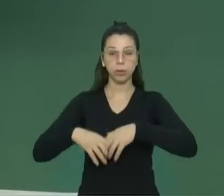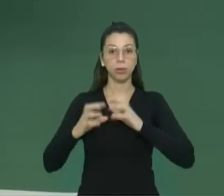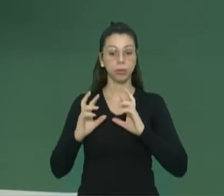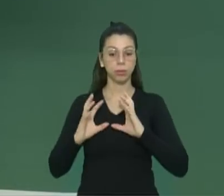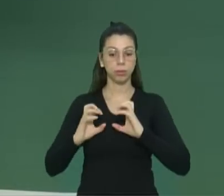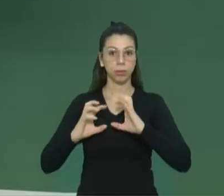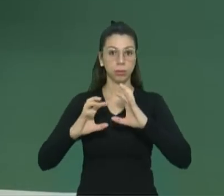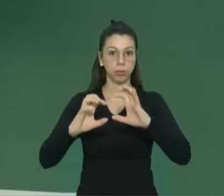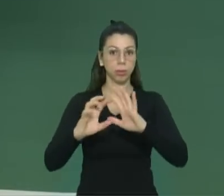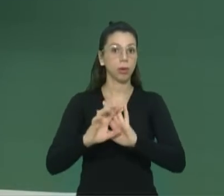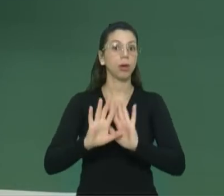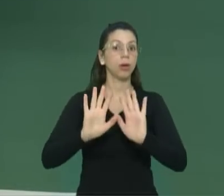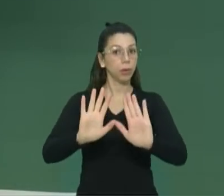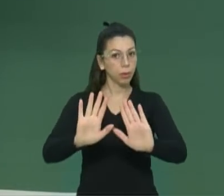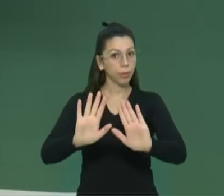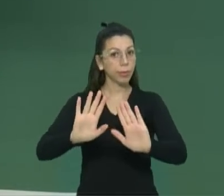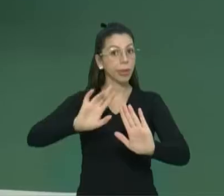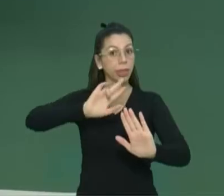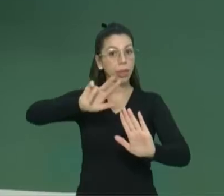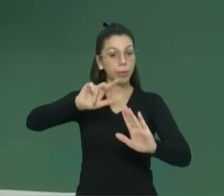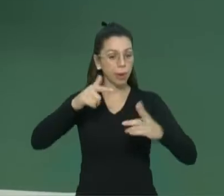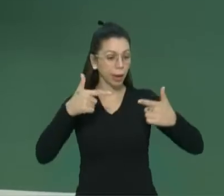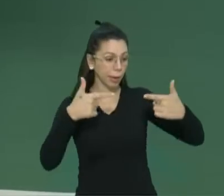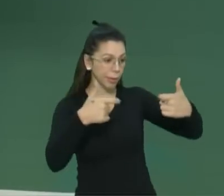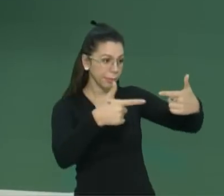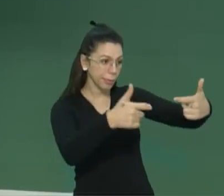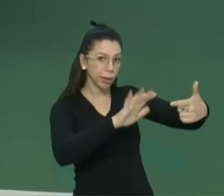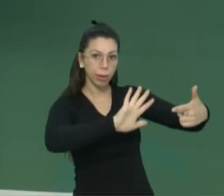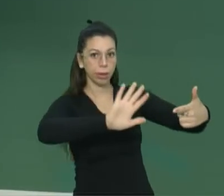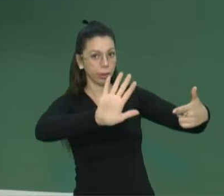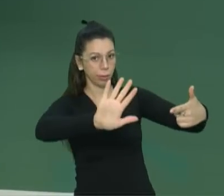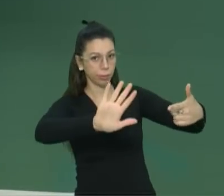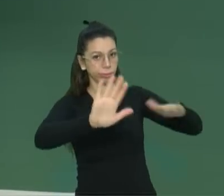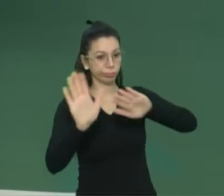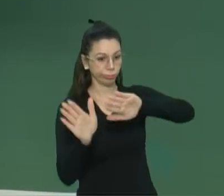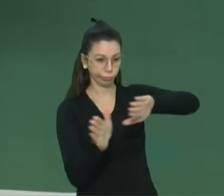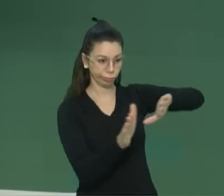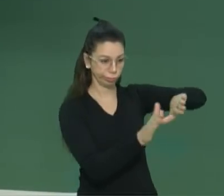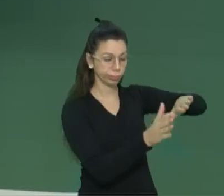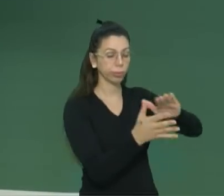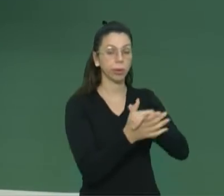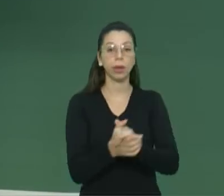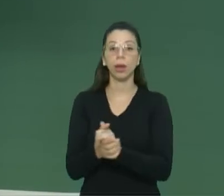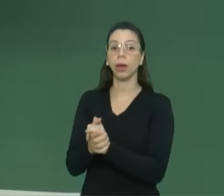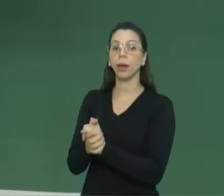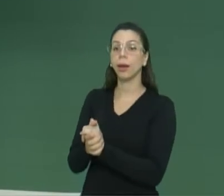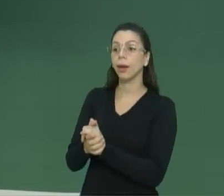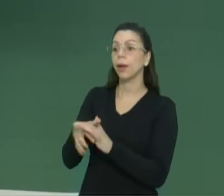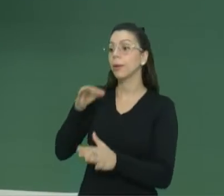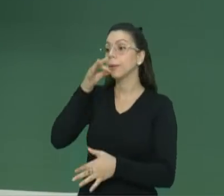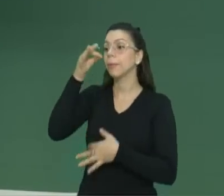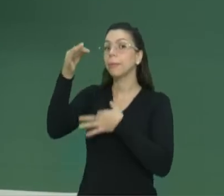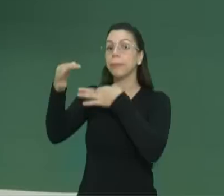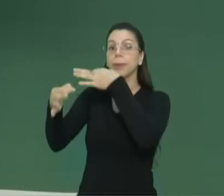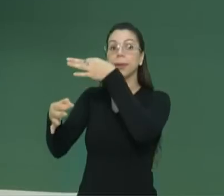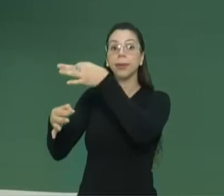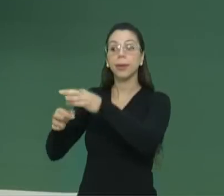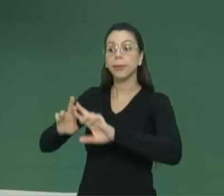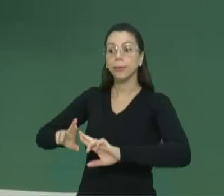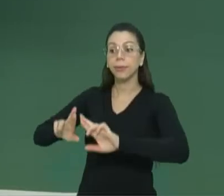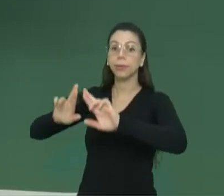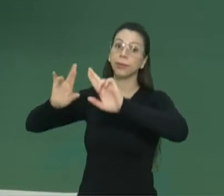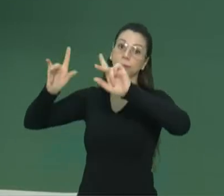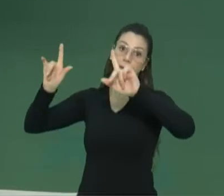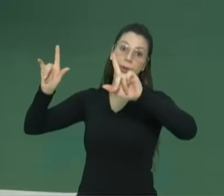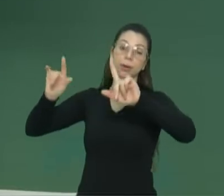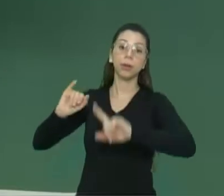é o conflito armado, é o conflito de ideias. Pessoas que divergem umas das outras. E isso é algo muito importante